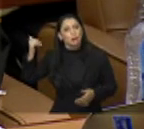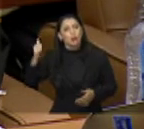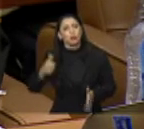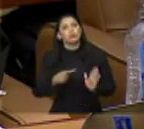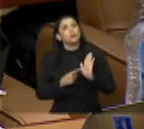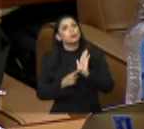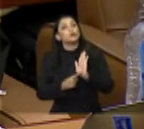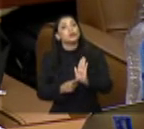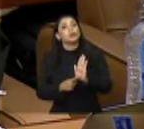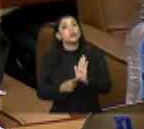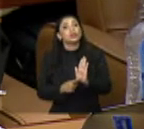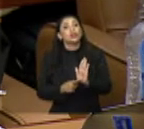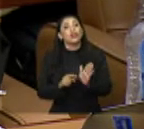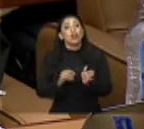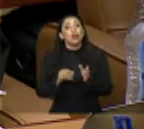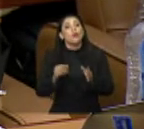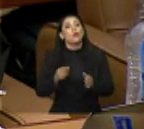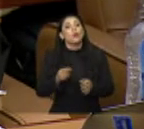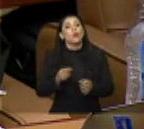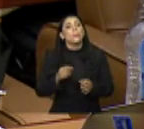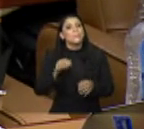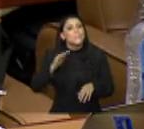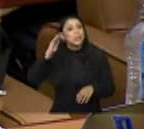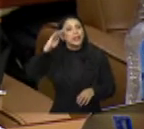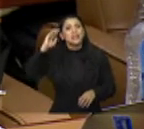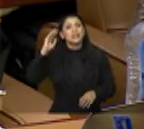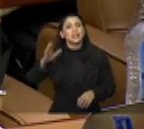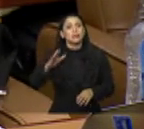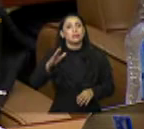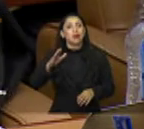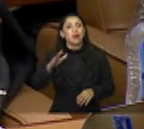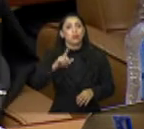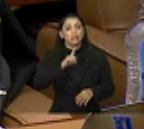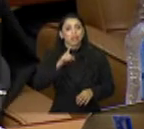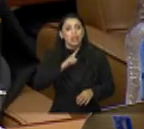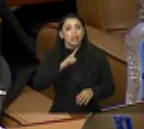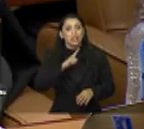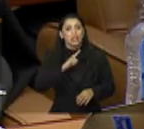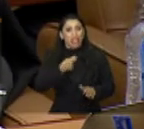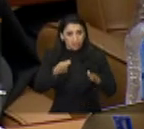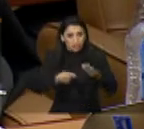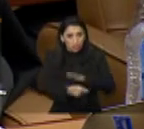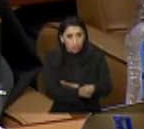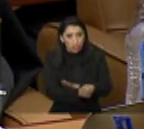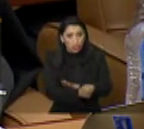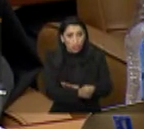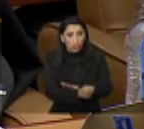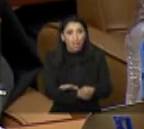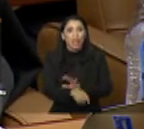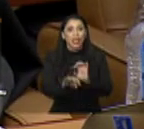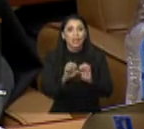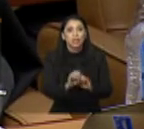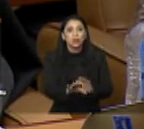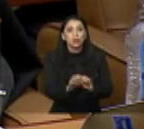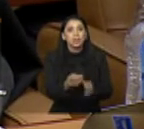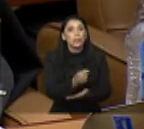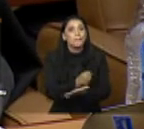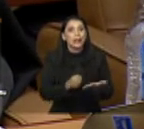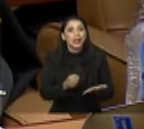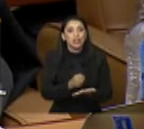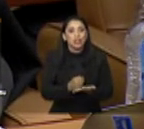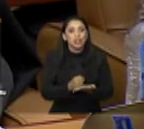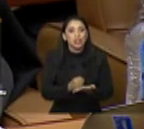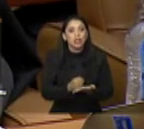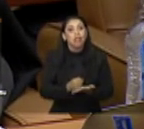investimento a ser feito em Educação Básica é a partir das primeiras semanas de